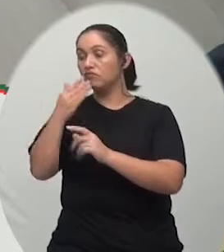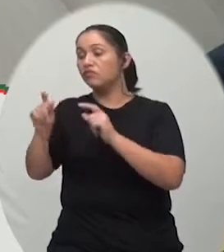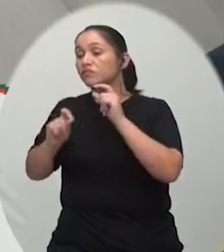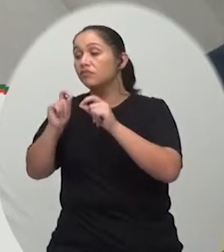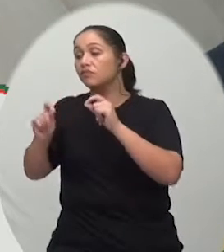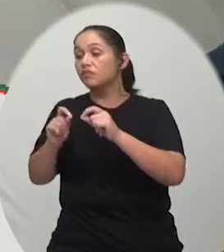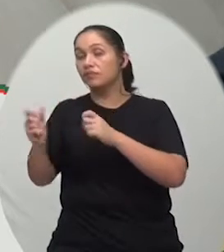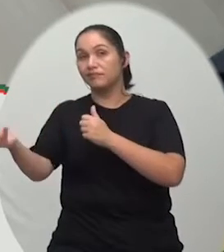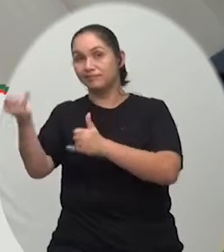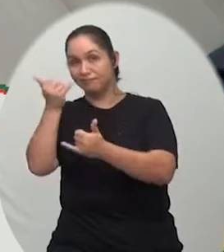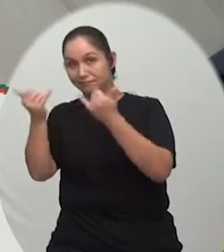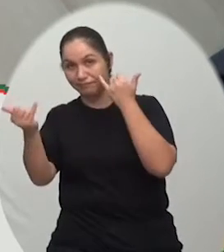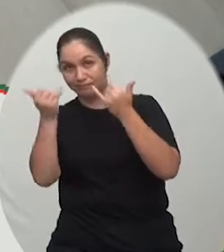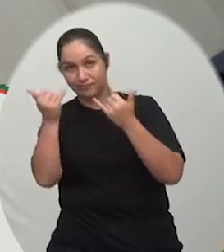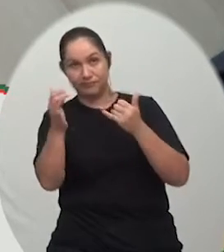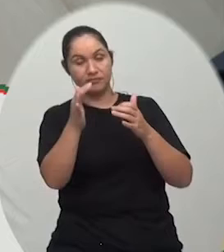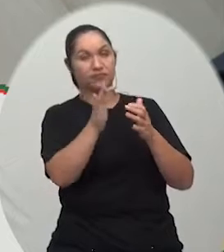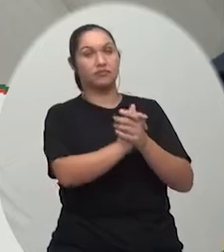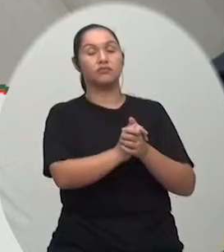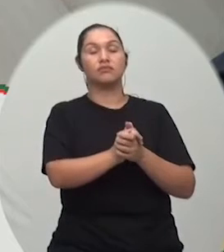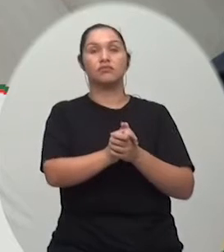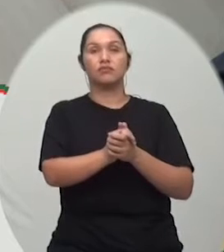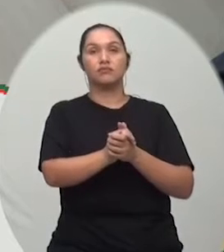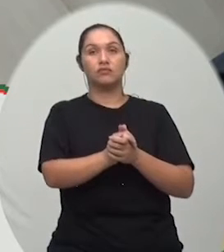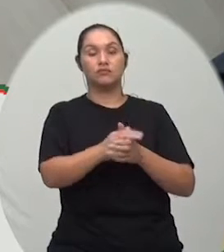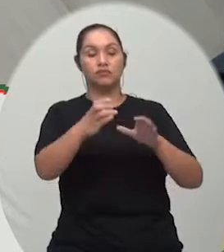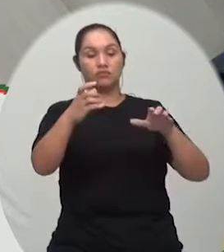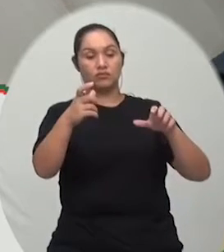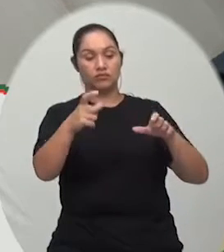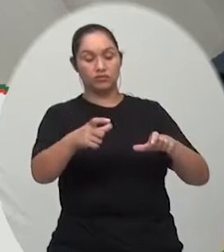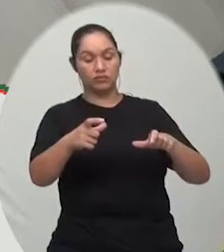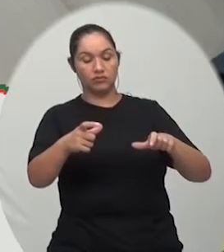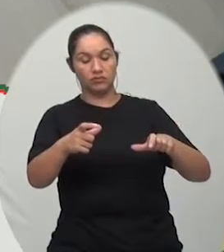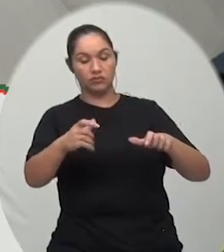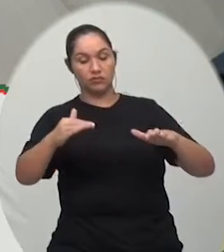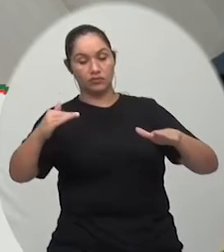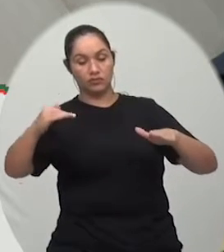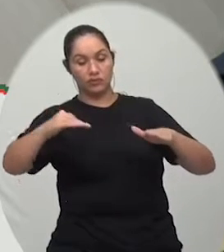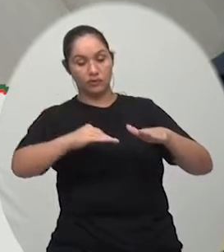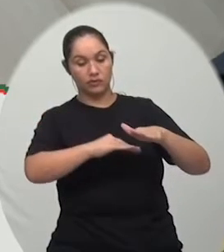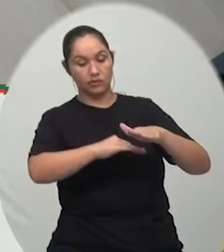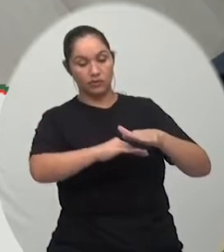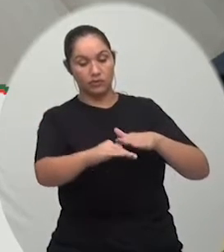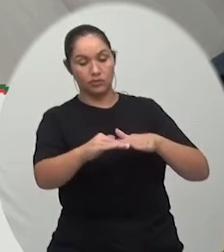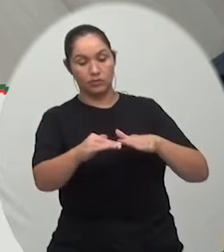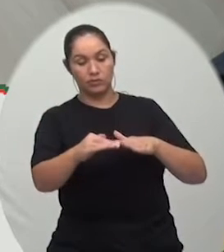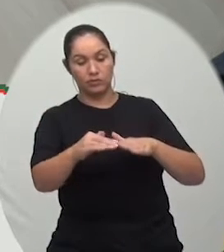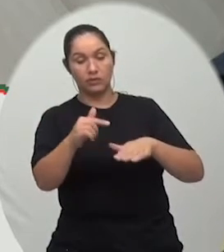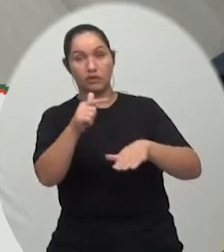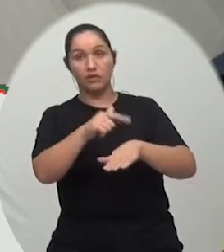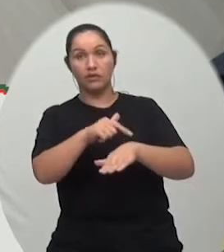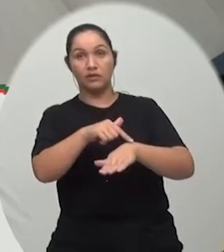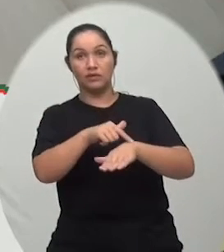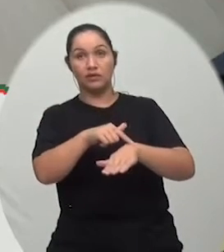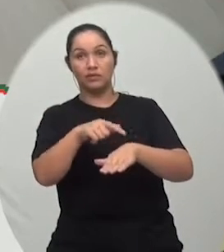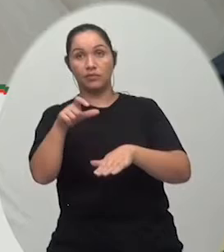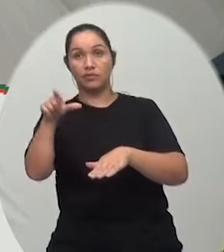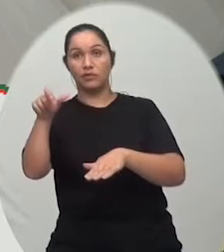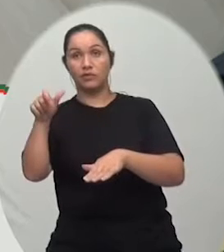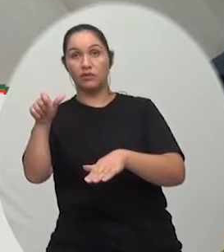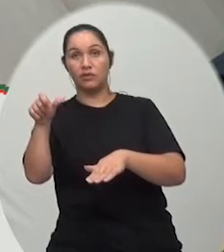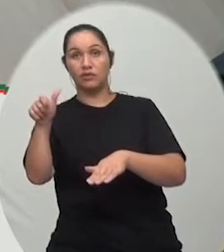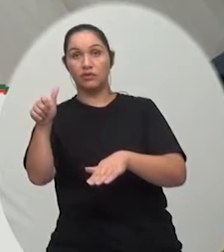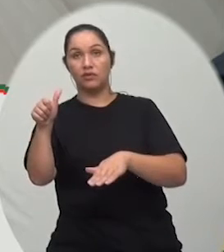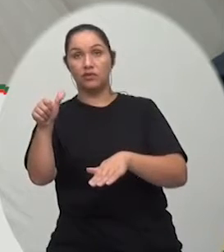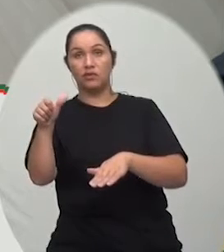solicitando as seguintes informações acerca dos estacionamentos permitidos somente entre as 19 horas até as 7 horas da manhã do